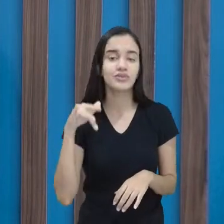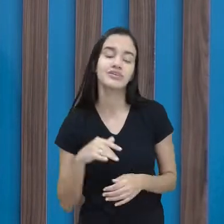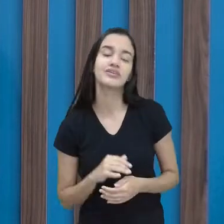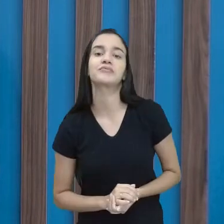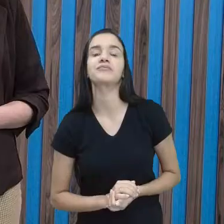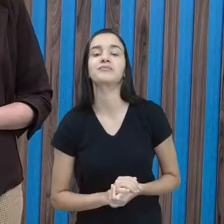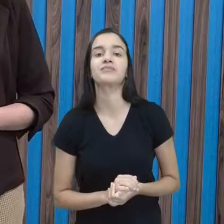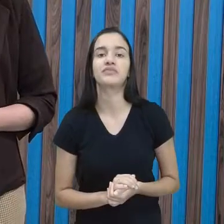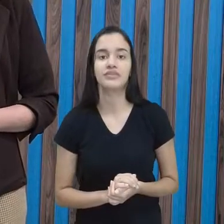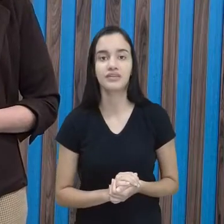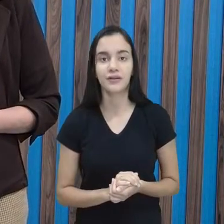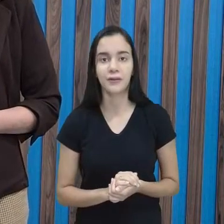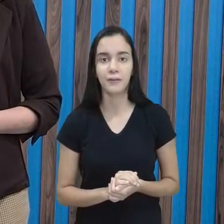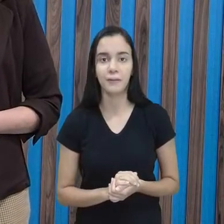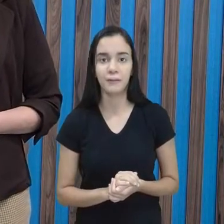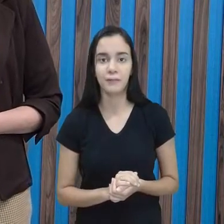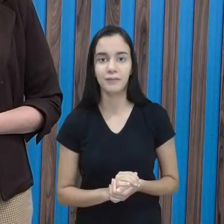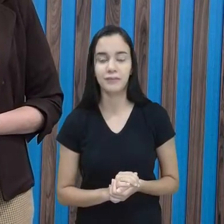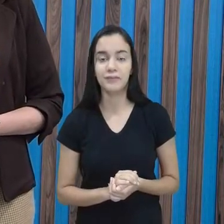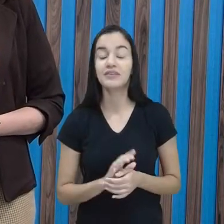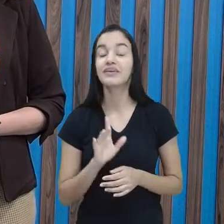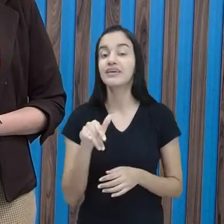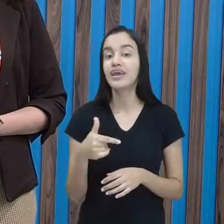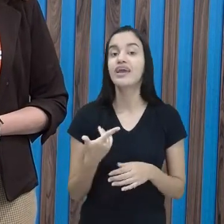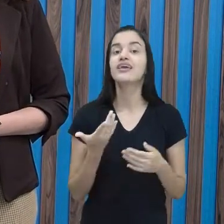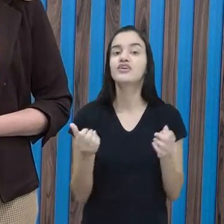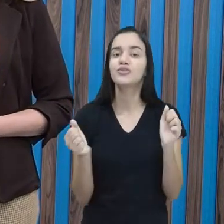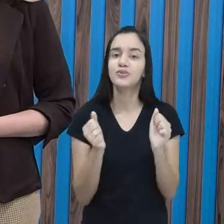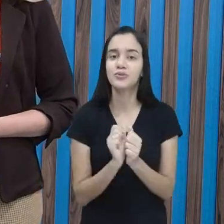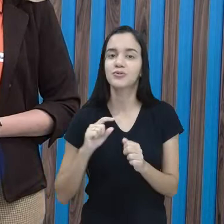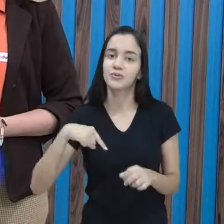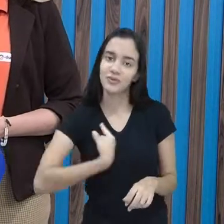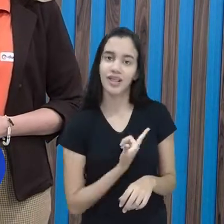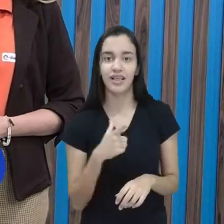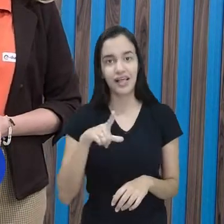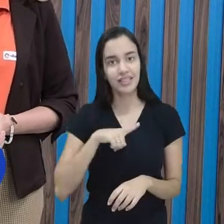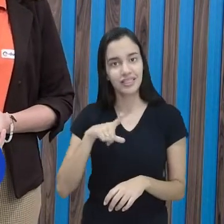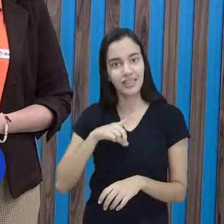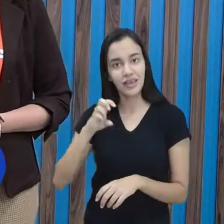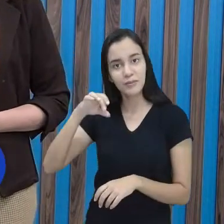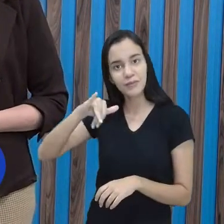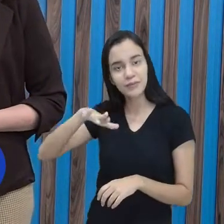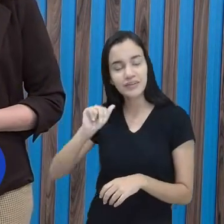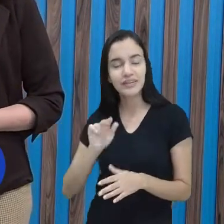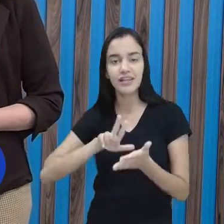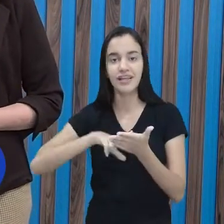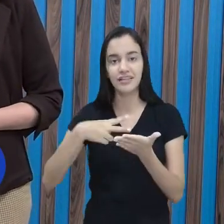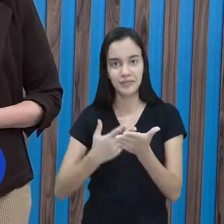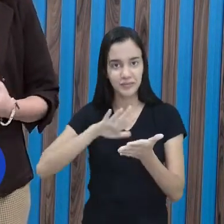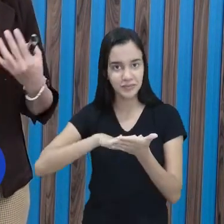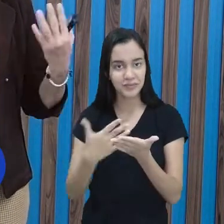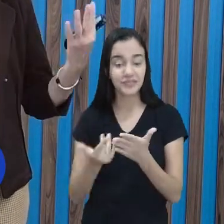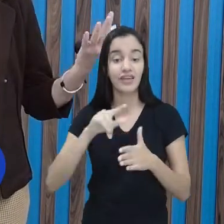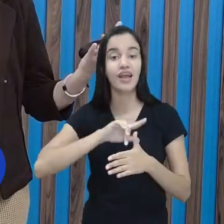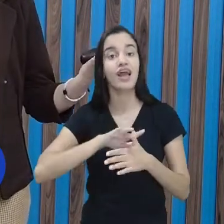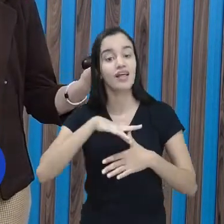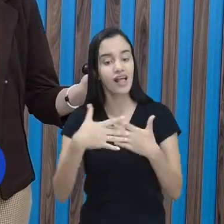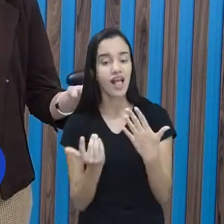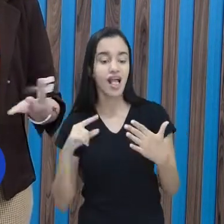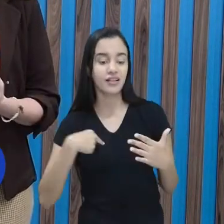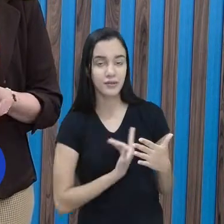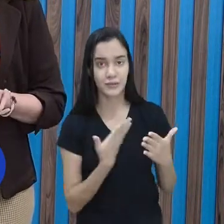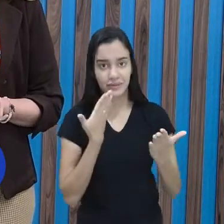a pouco. Isso, gente. Conosco também temos Midian, a intérprete de Libras, tornando nossa